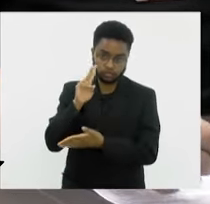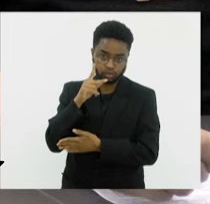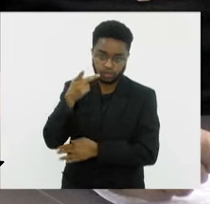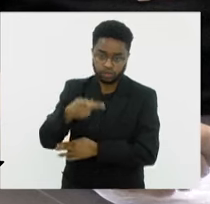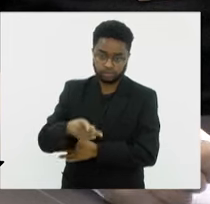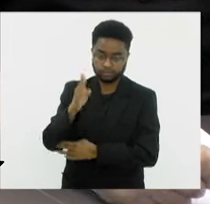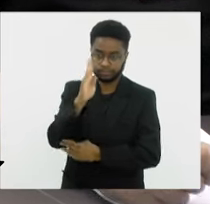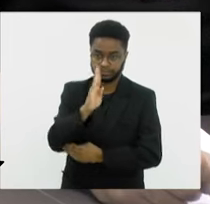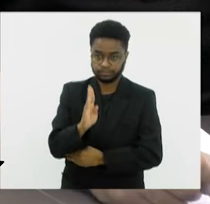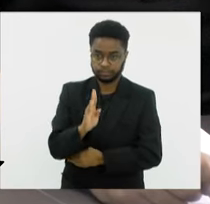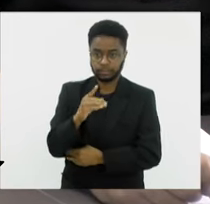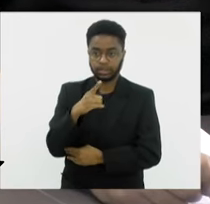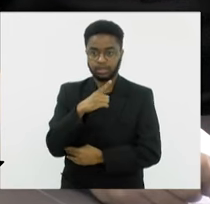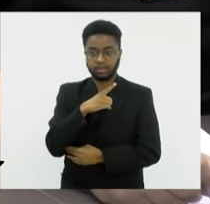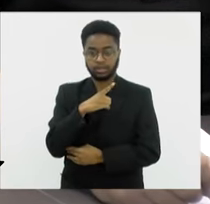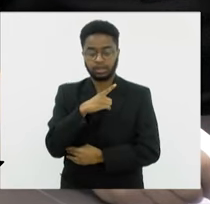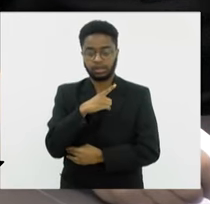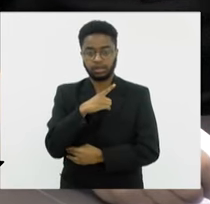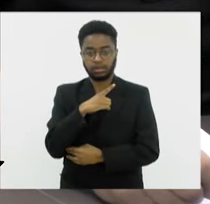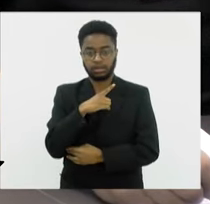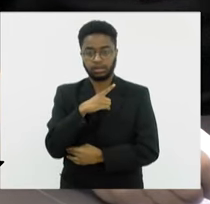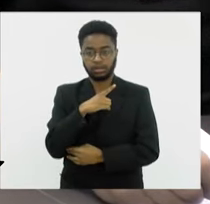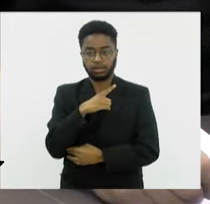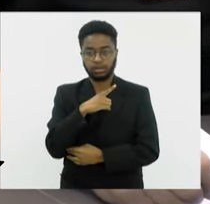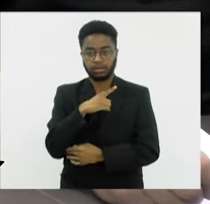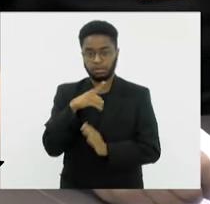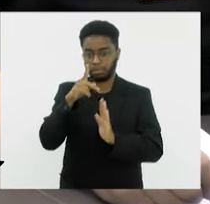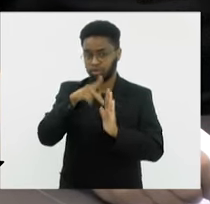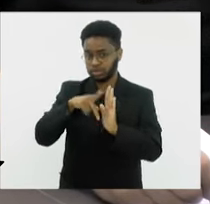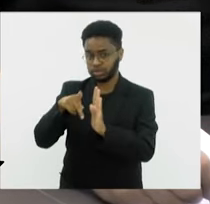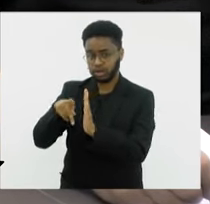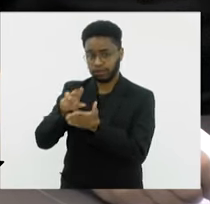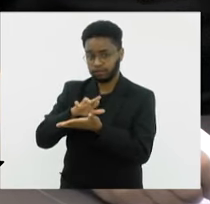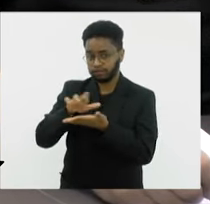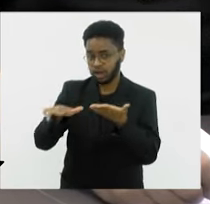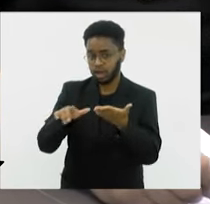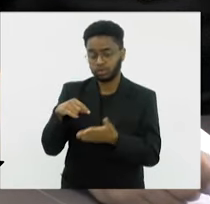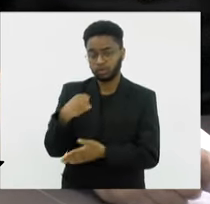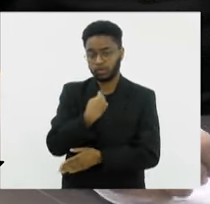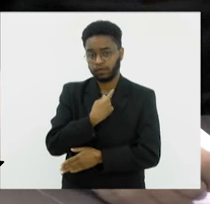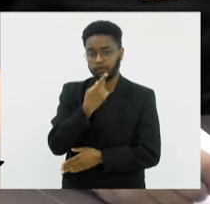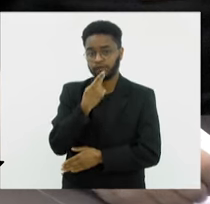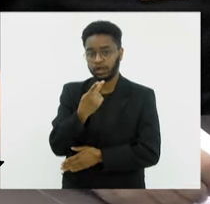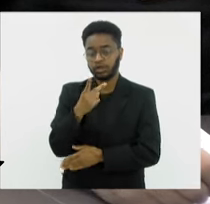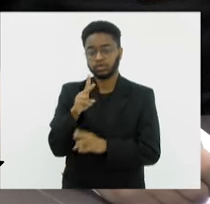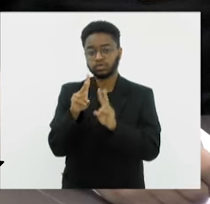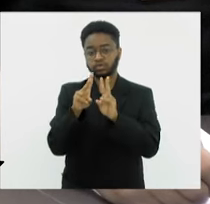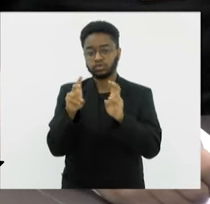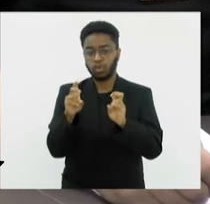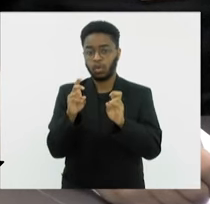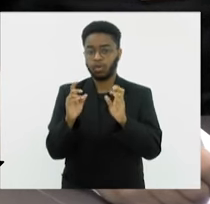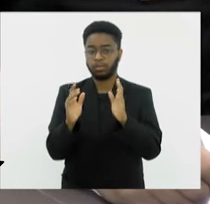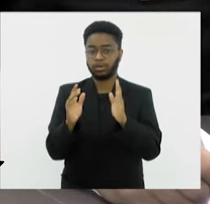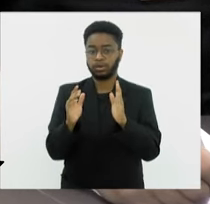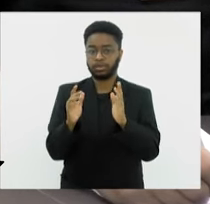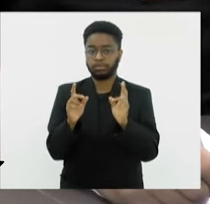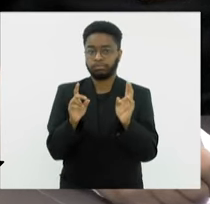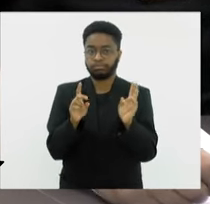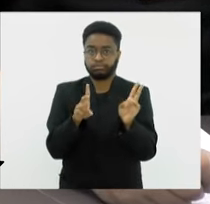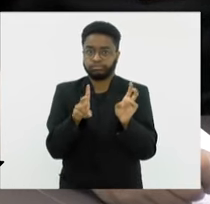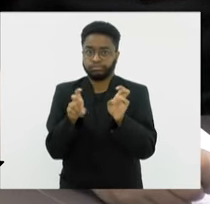Brasil. E muitos projetos nossos se referem a situações que